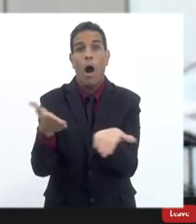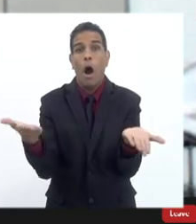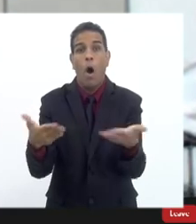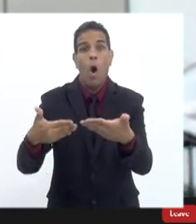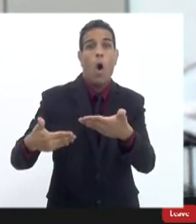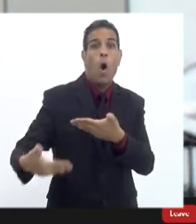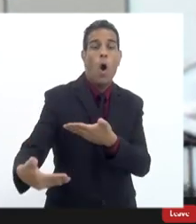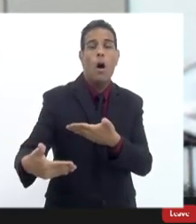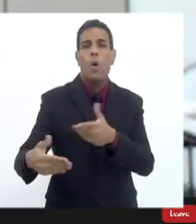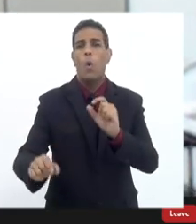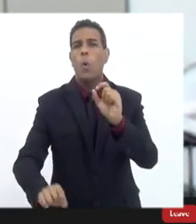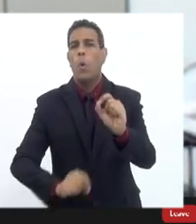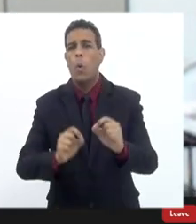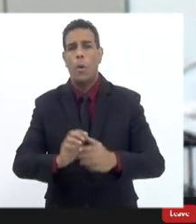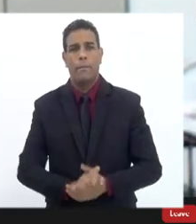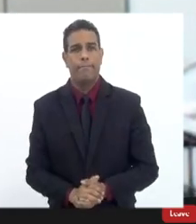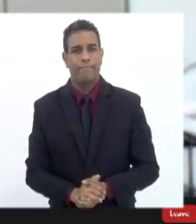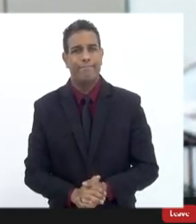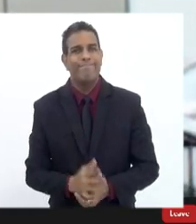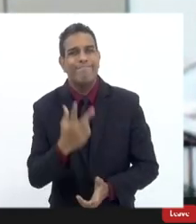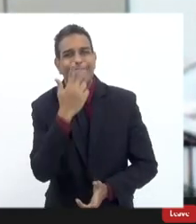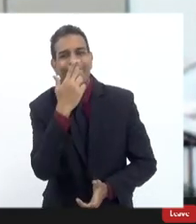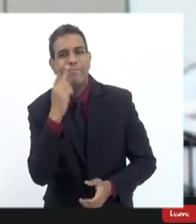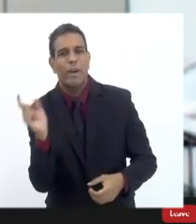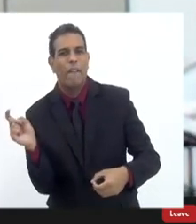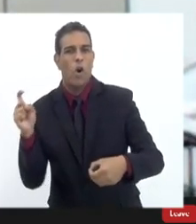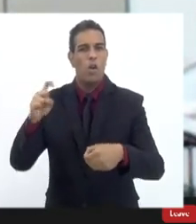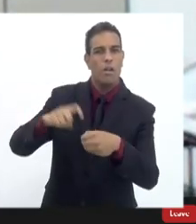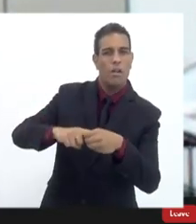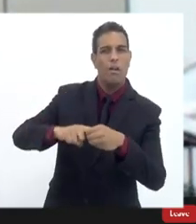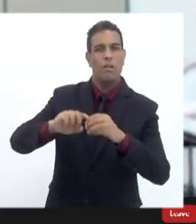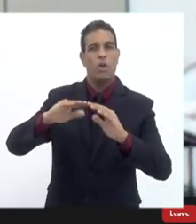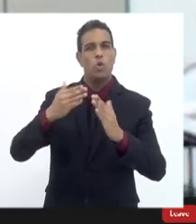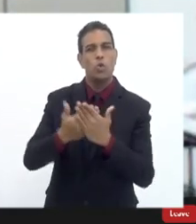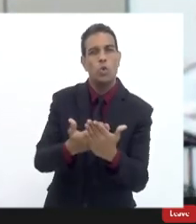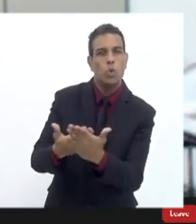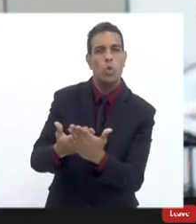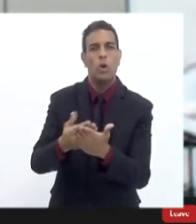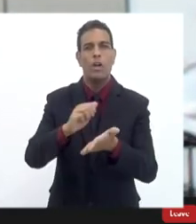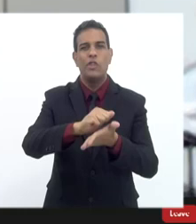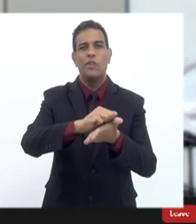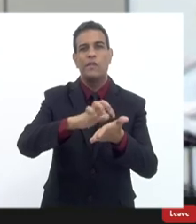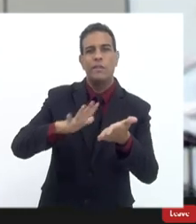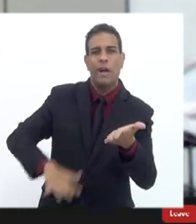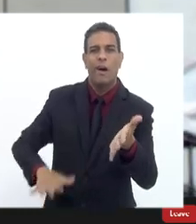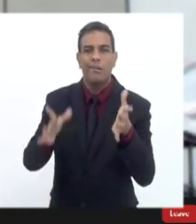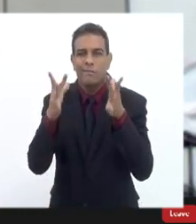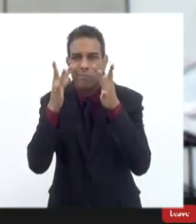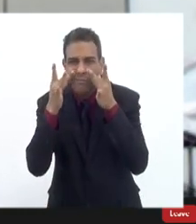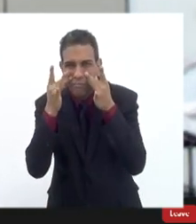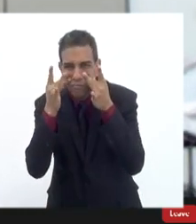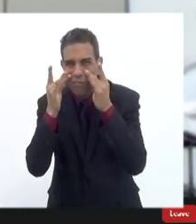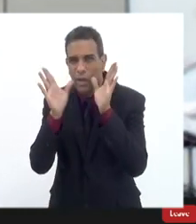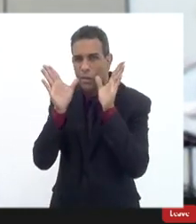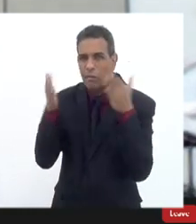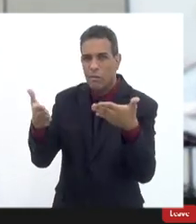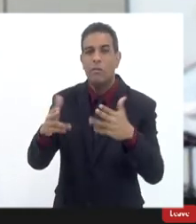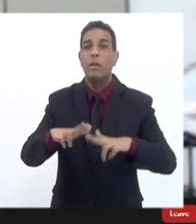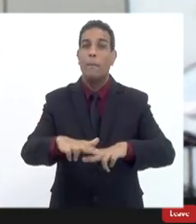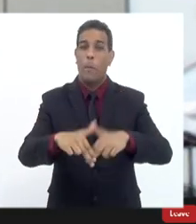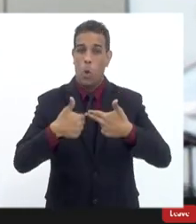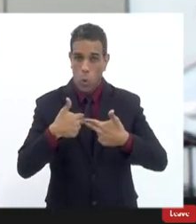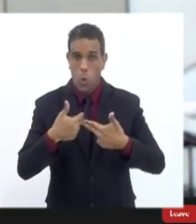período a gente teve uma retomada mais estruturante das atividades presenciais, especialmente em